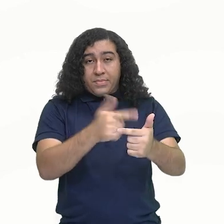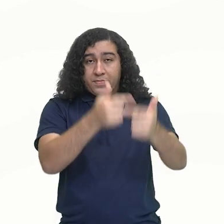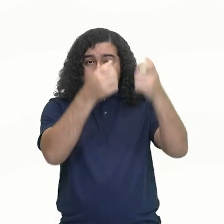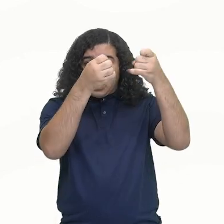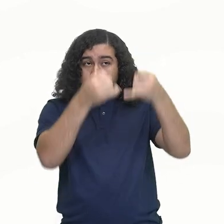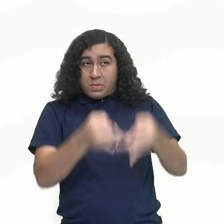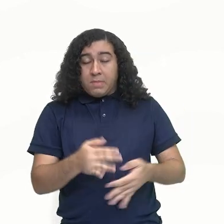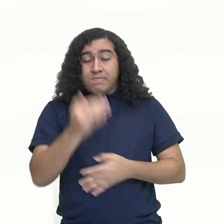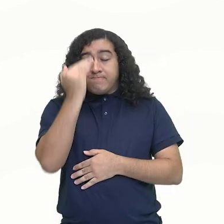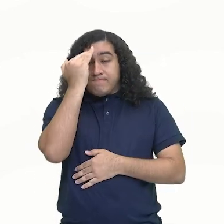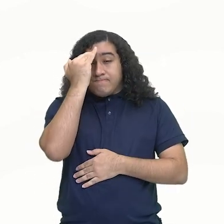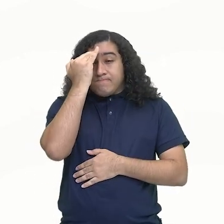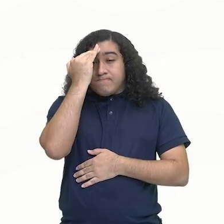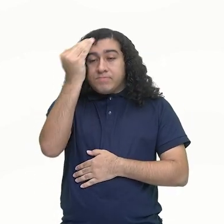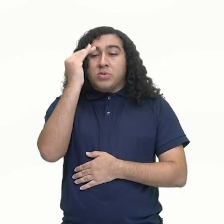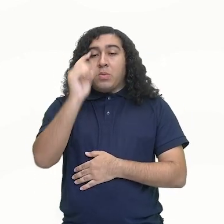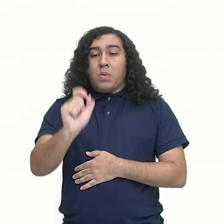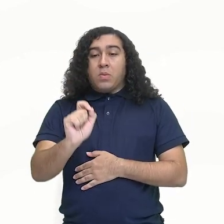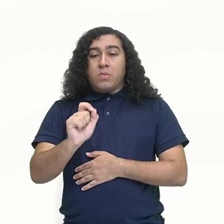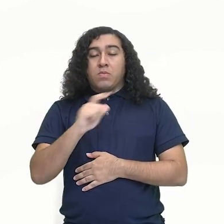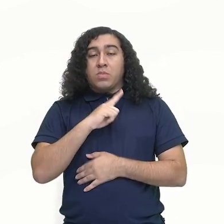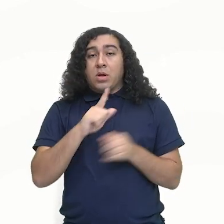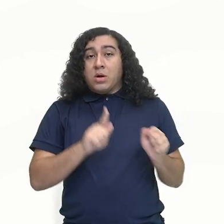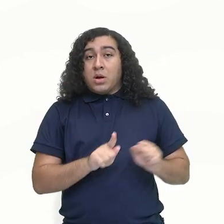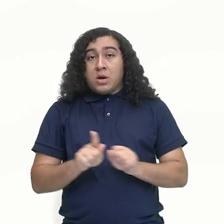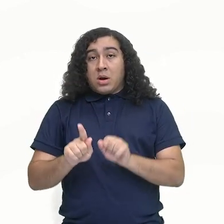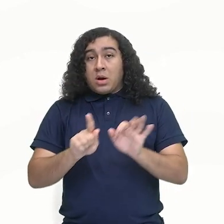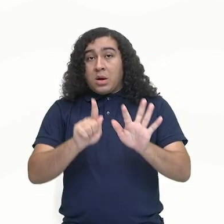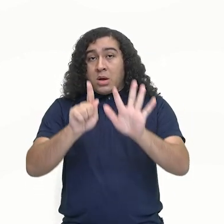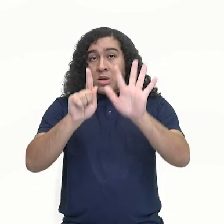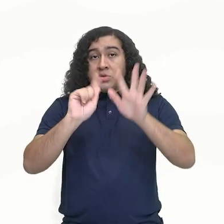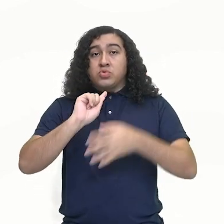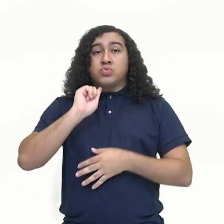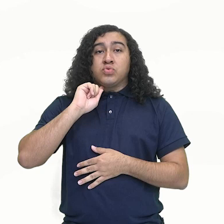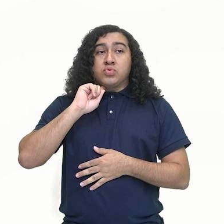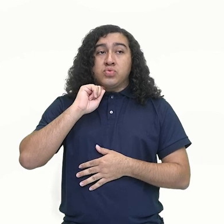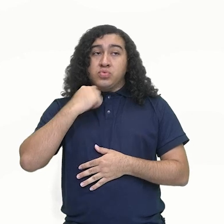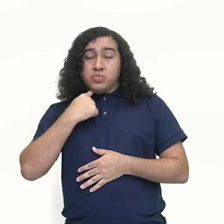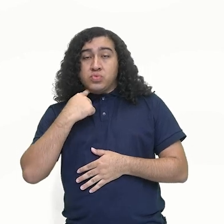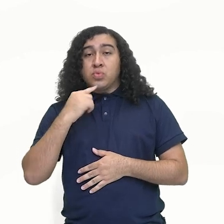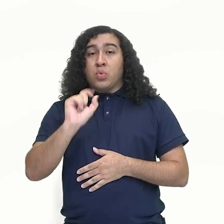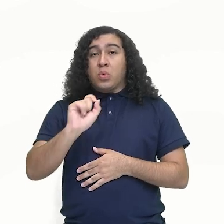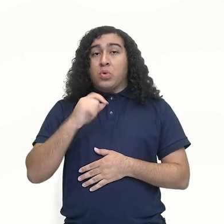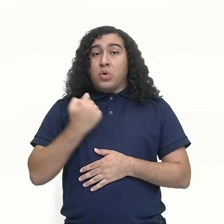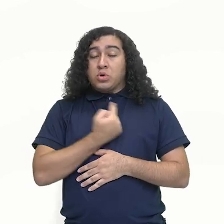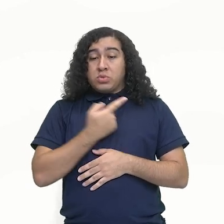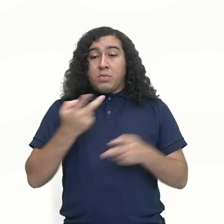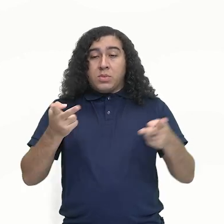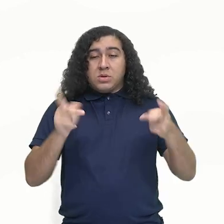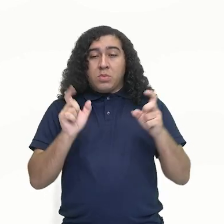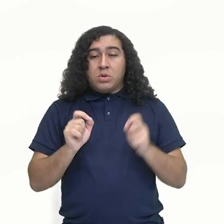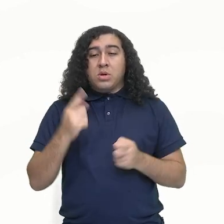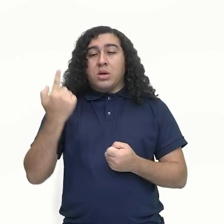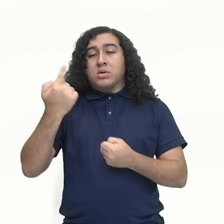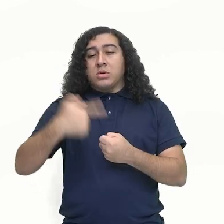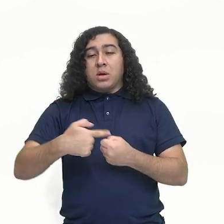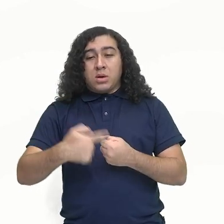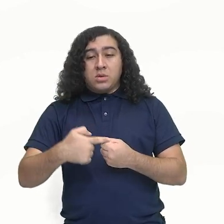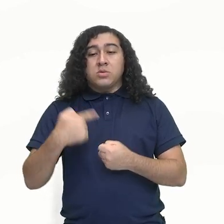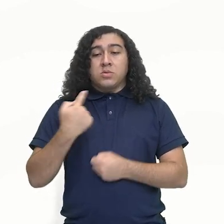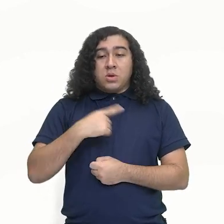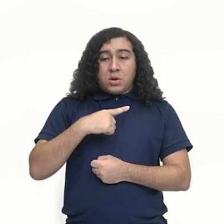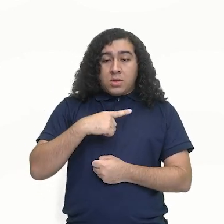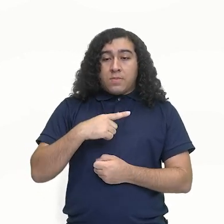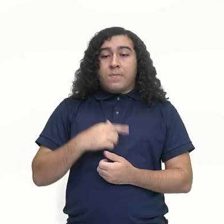anteriormente, principalmente da emissão desses gases, né, o que a gente pode perceber nas grandes cidades, onde a gente